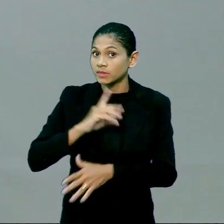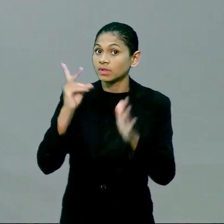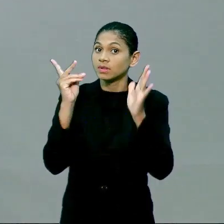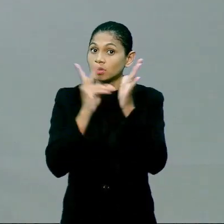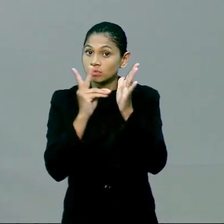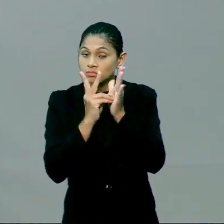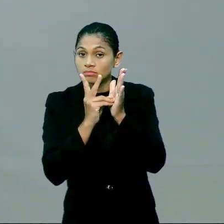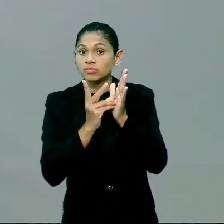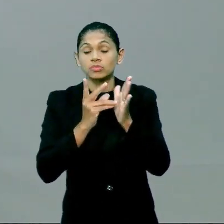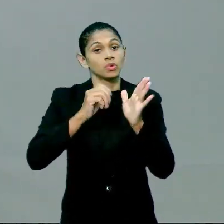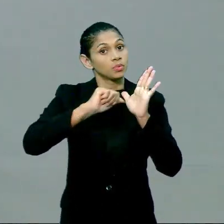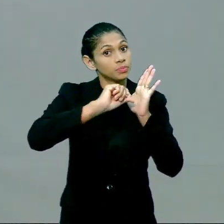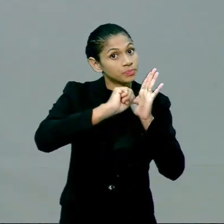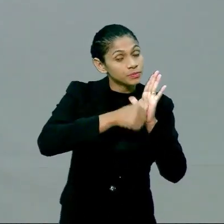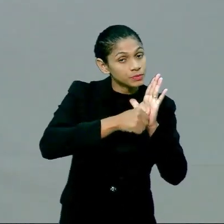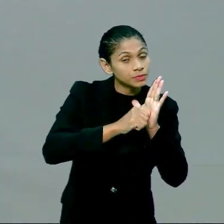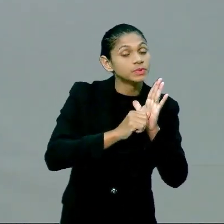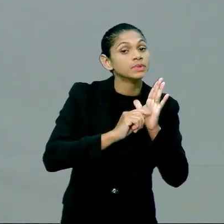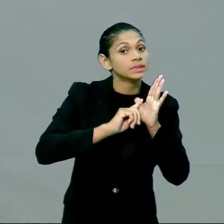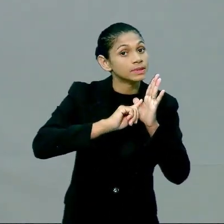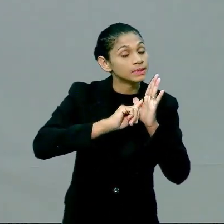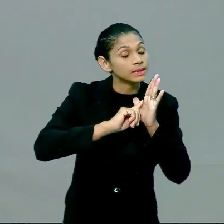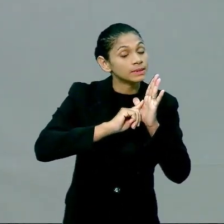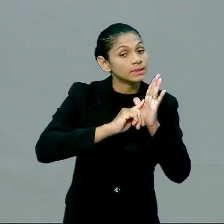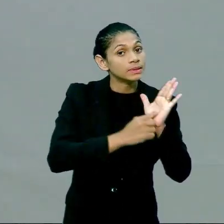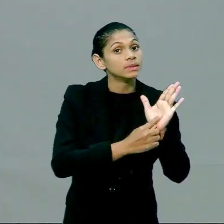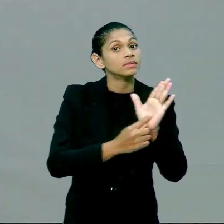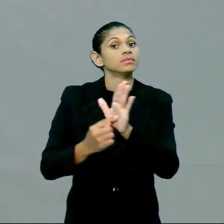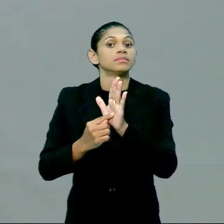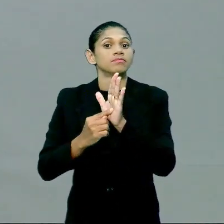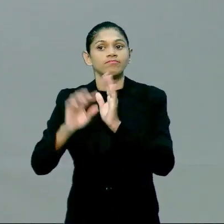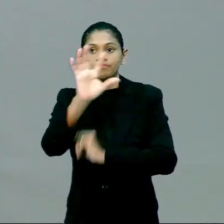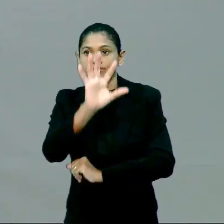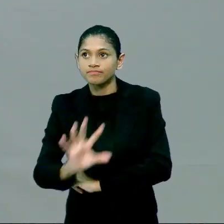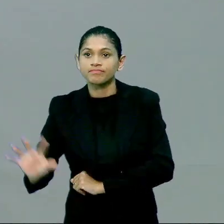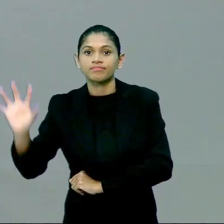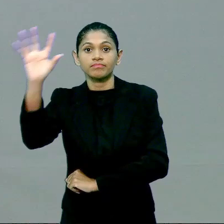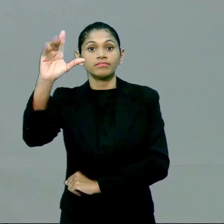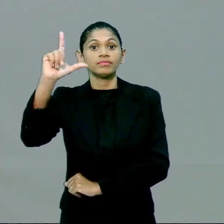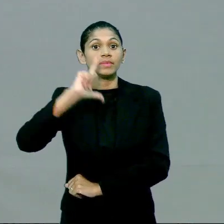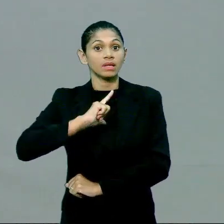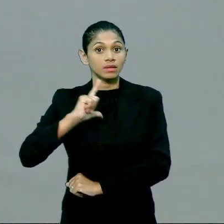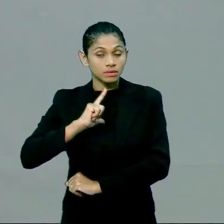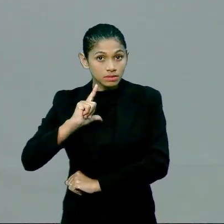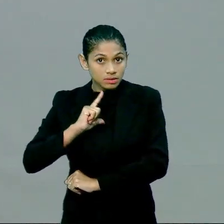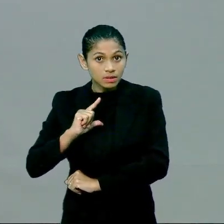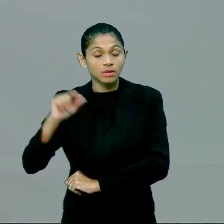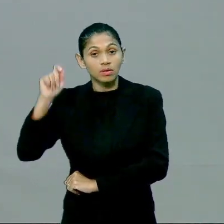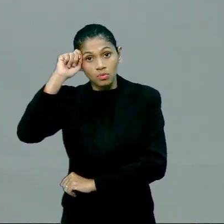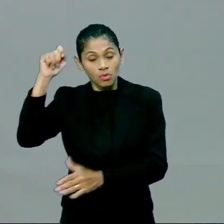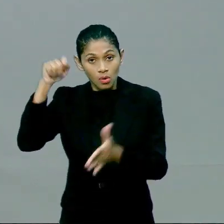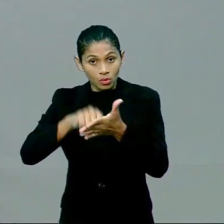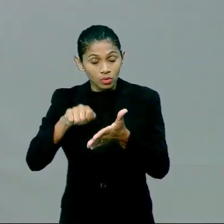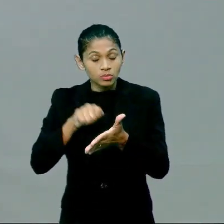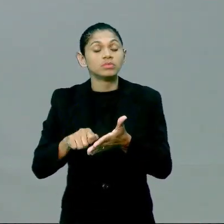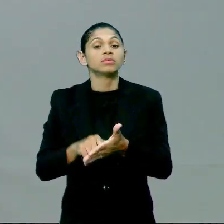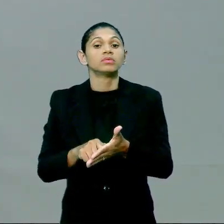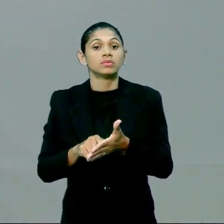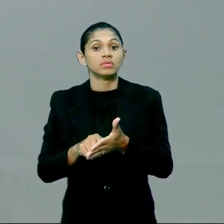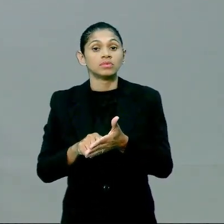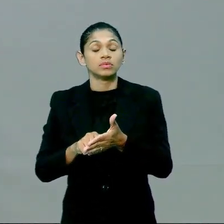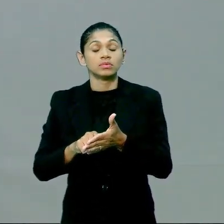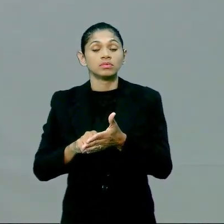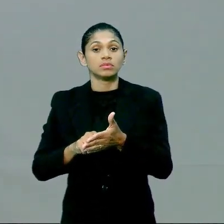como símbolo de nacionalidade. E aí eu tenho o Castro Alves, que é o cara que vai trazer uma poesia de